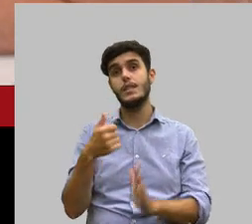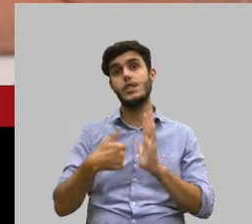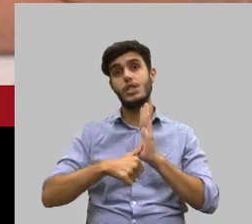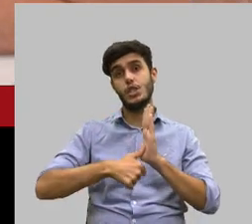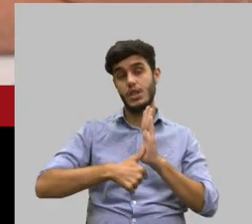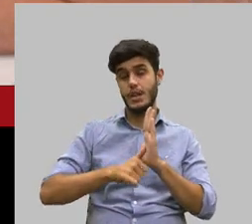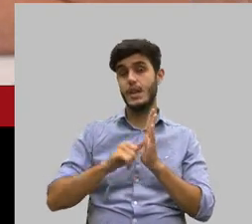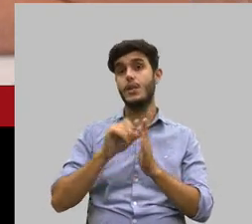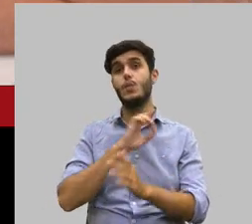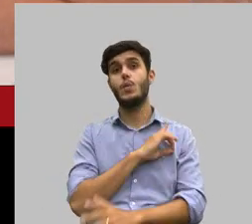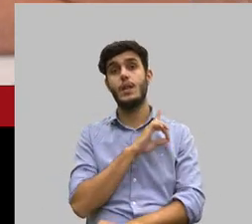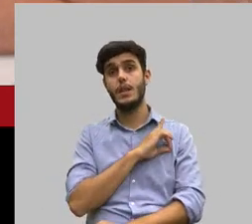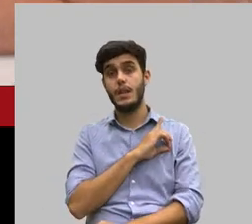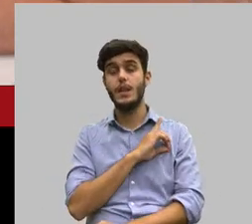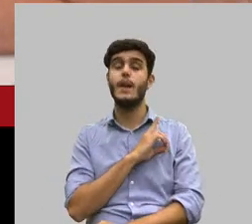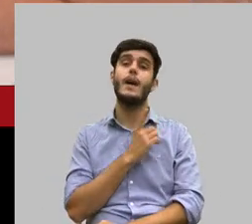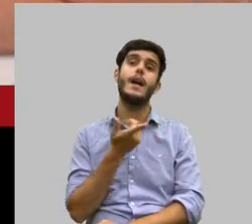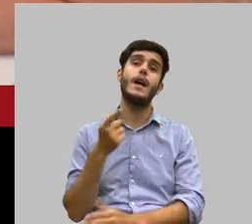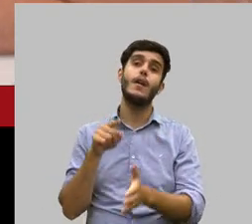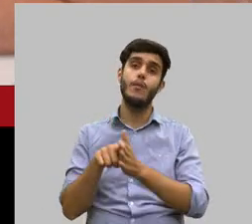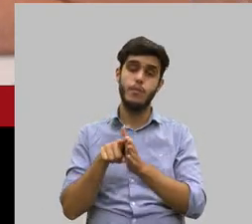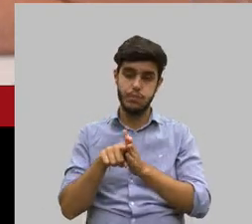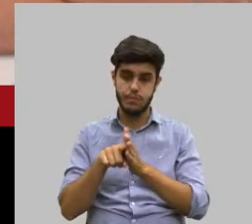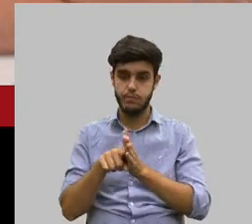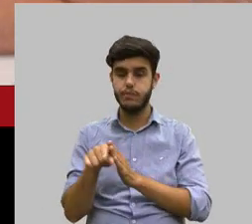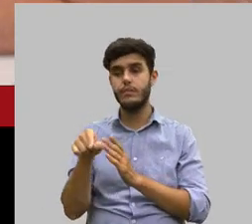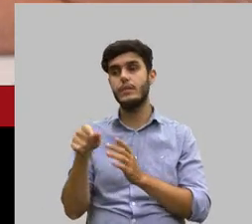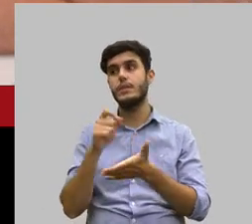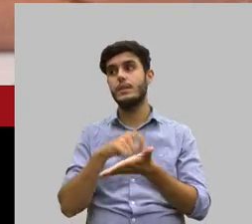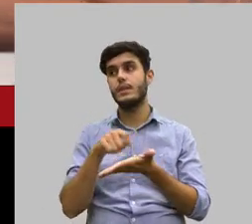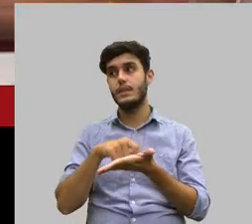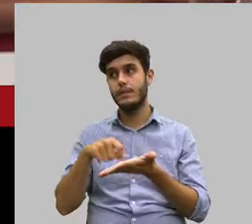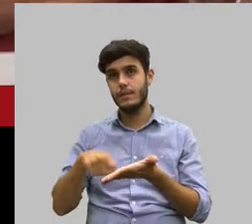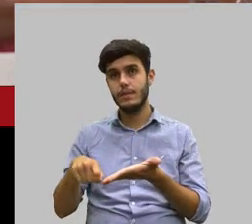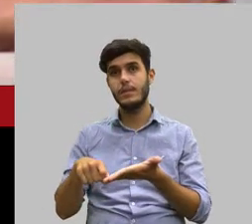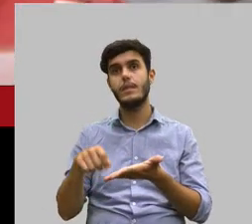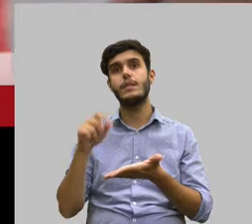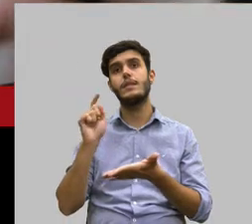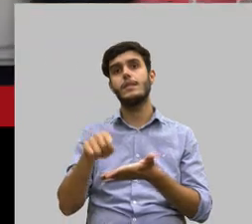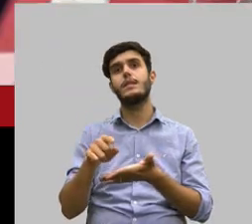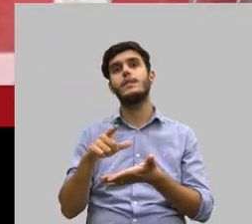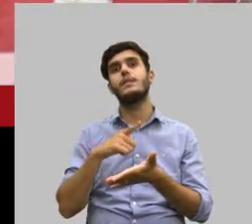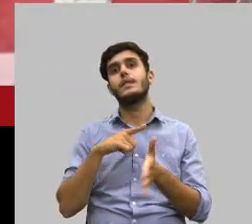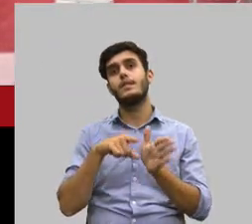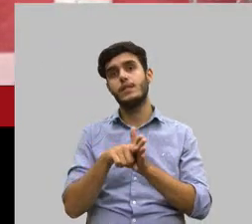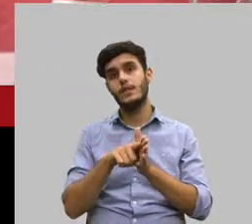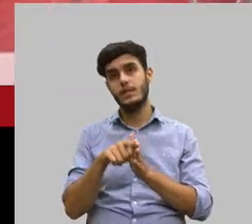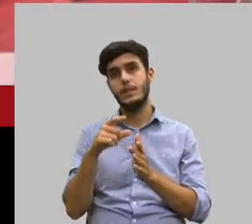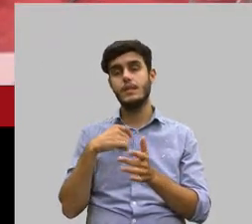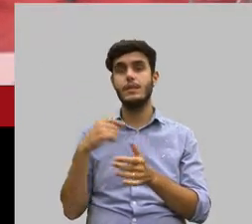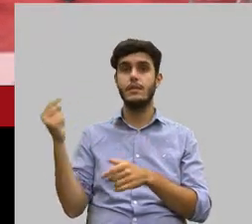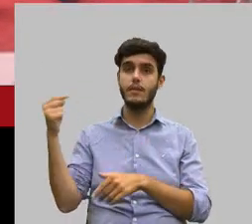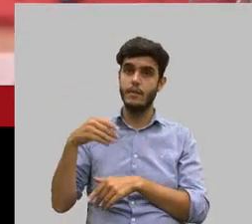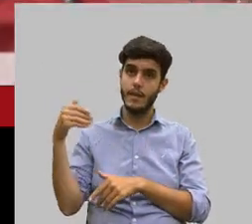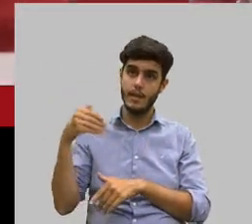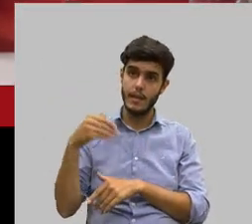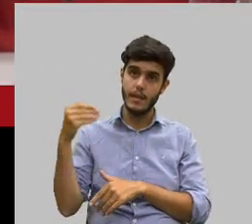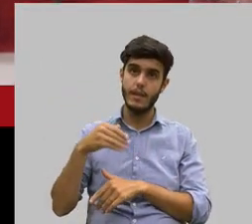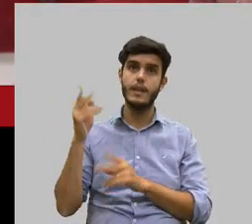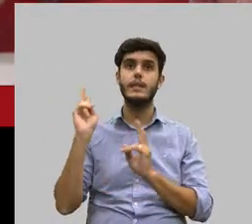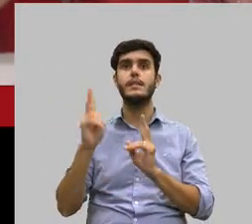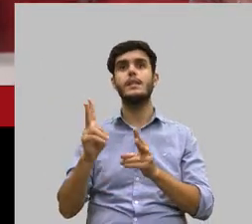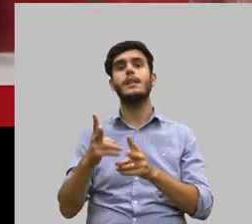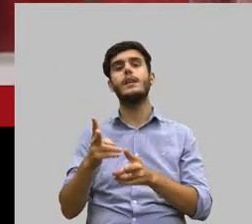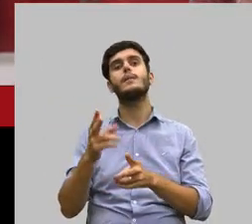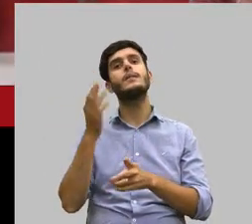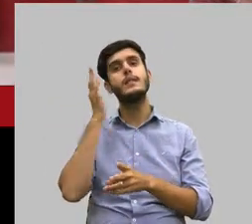Delegados peritos escrivães investigadores servidores administrativos estão aqui constantemente porque nós sabemos